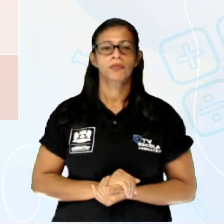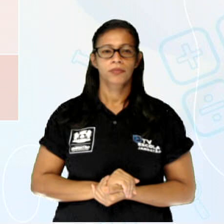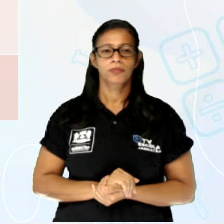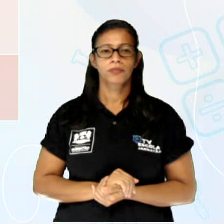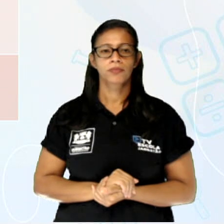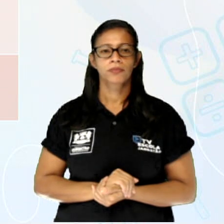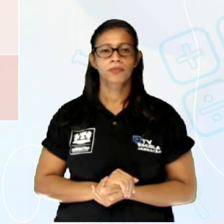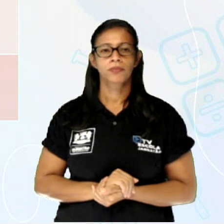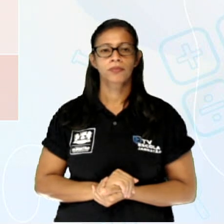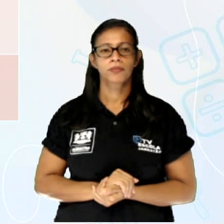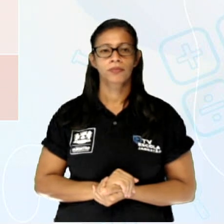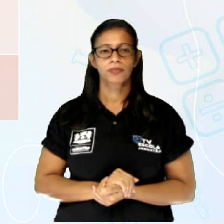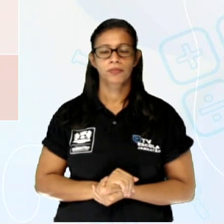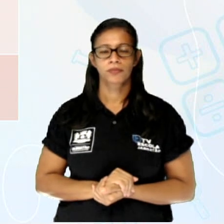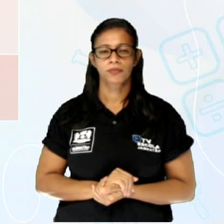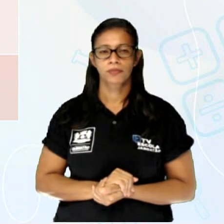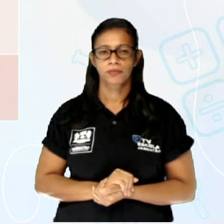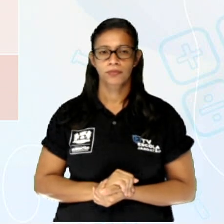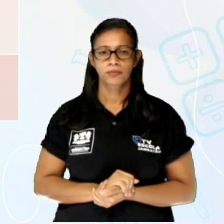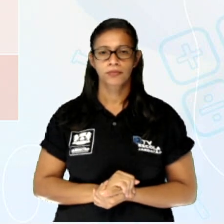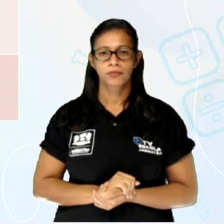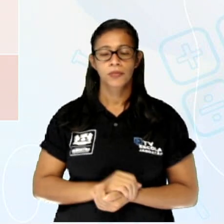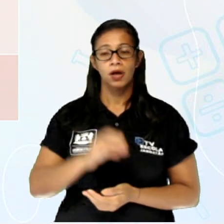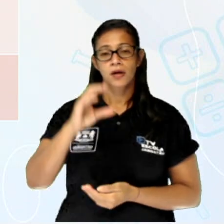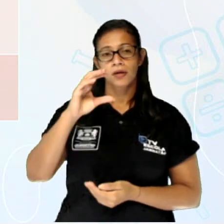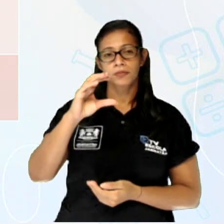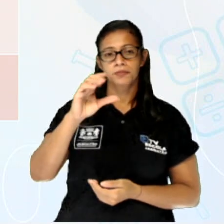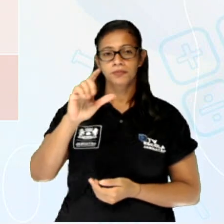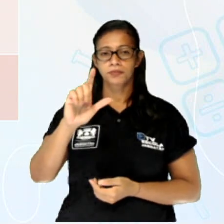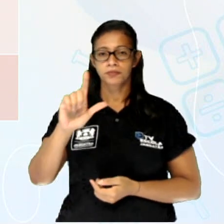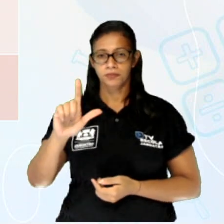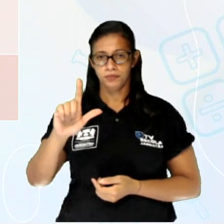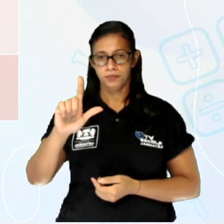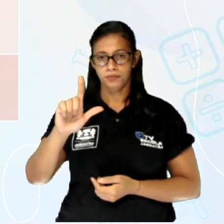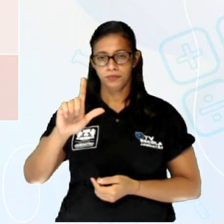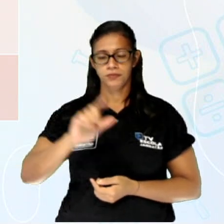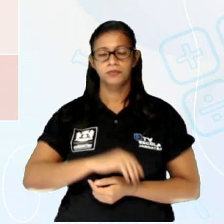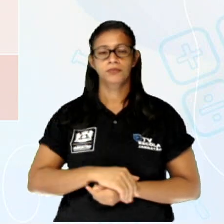Centilitro, símbolo CL, valor